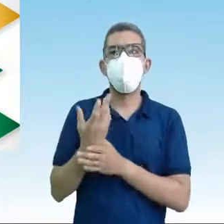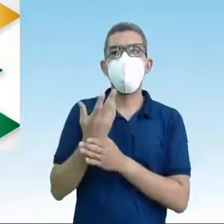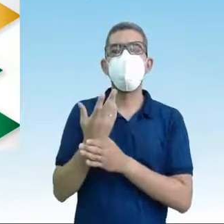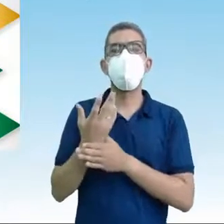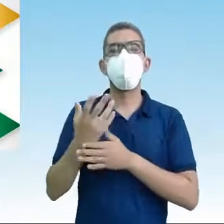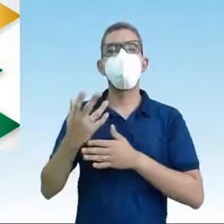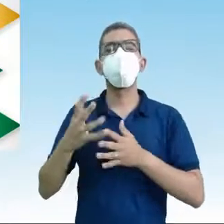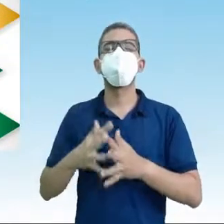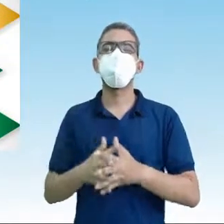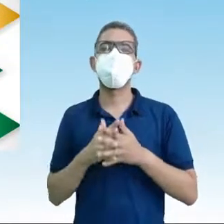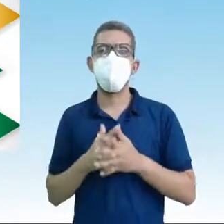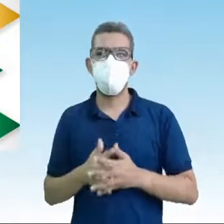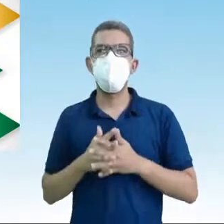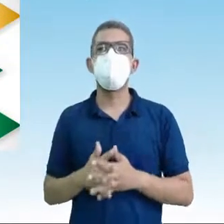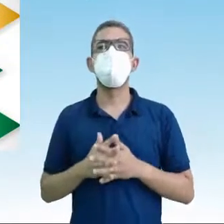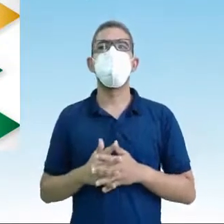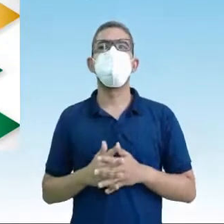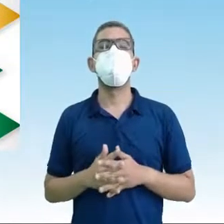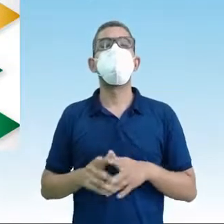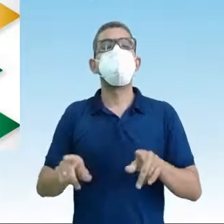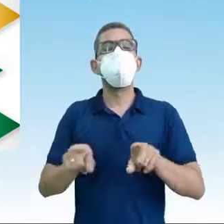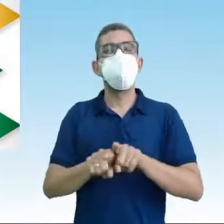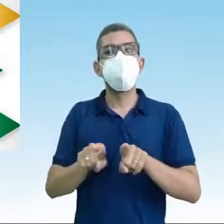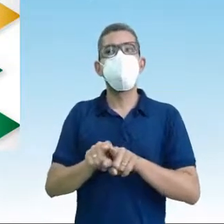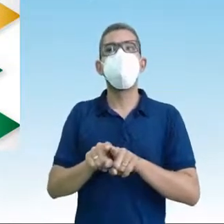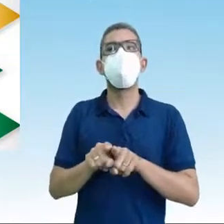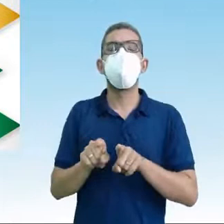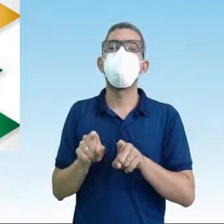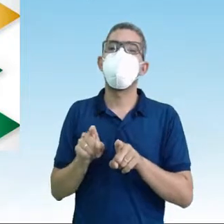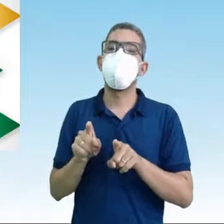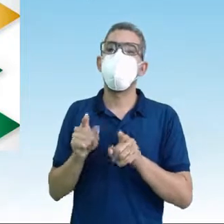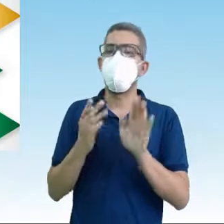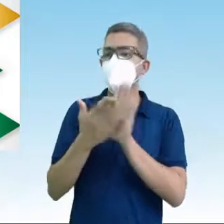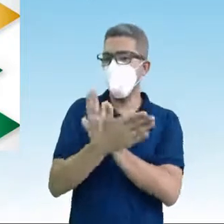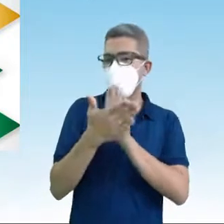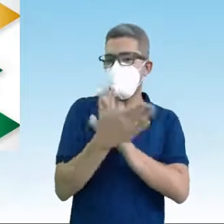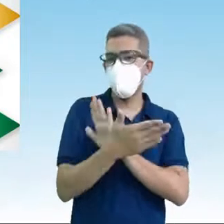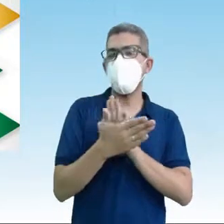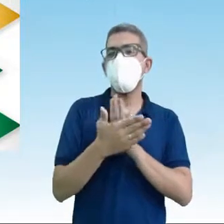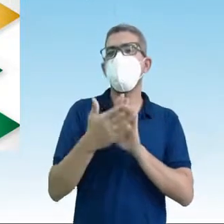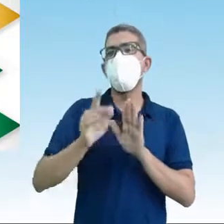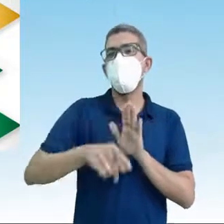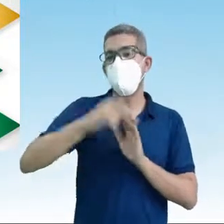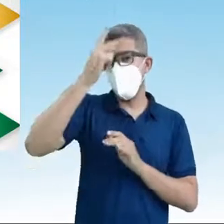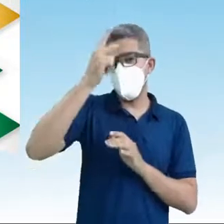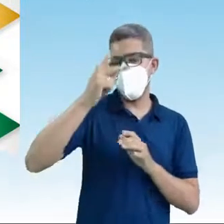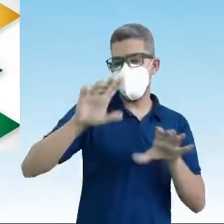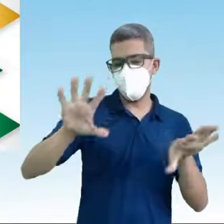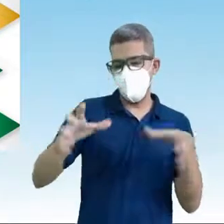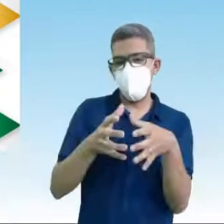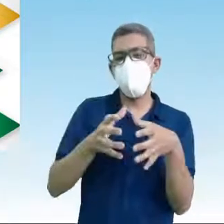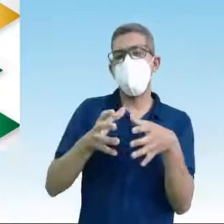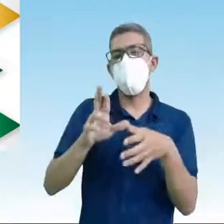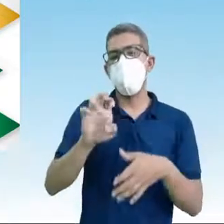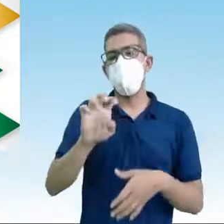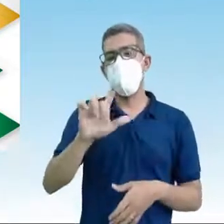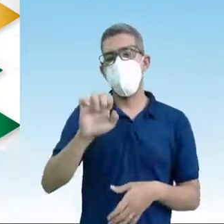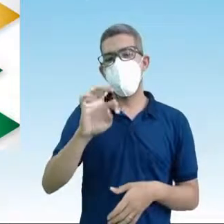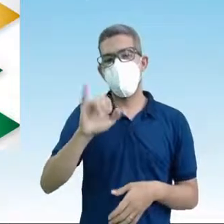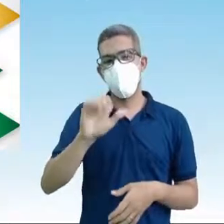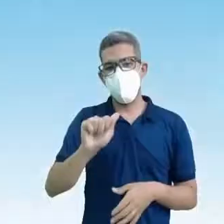com relação aos refugiados denominados como tal pela Convenção relativa